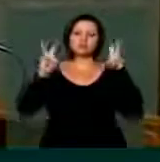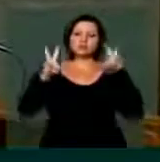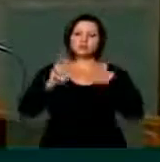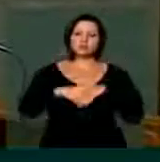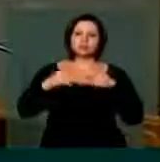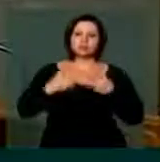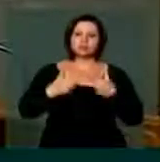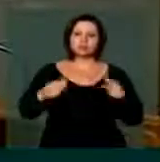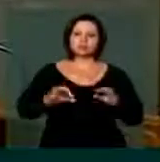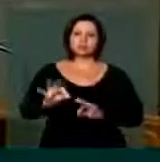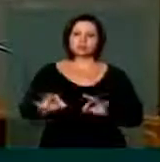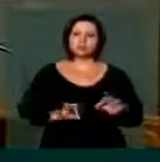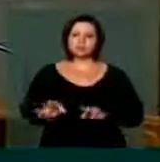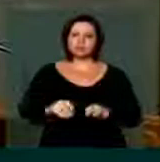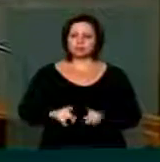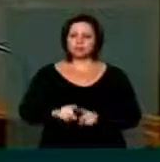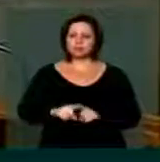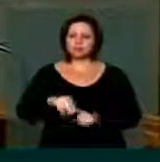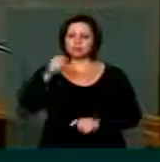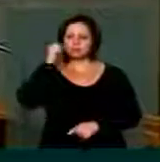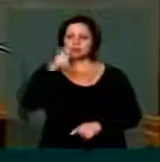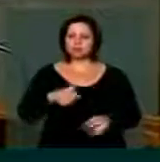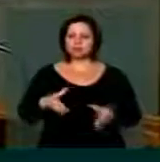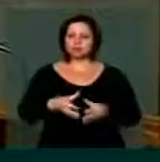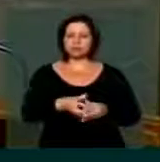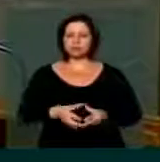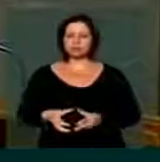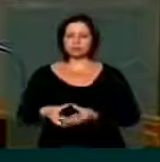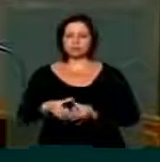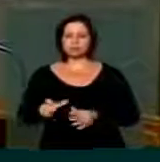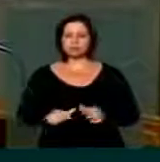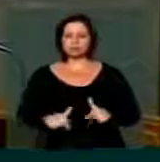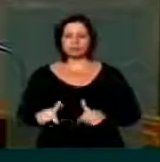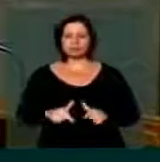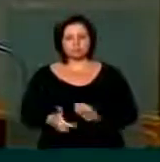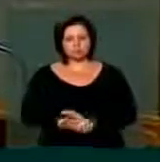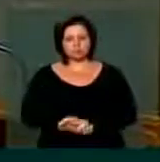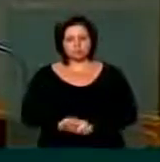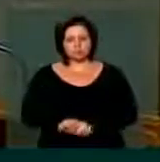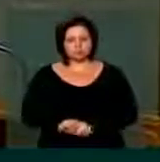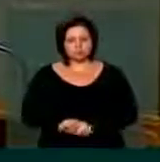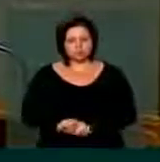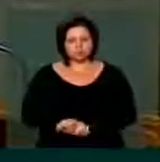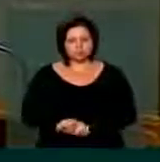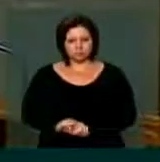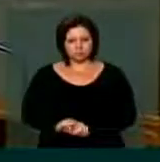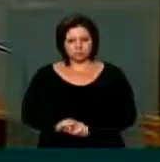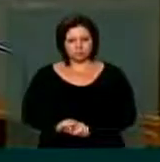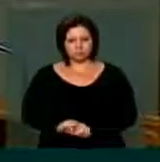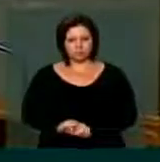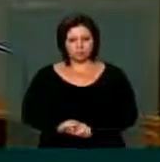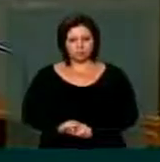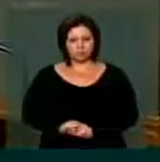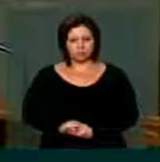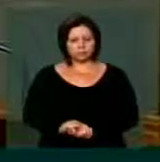tema e tantos outros que são de interesse da classe trabalhadora brasileira. Uma parte nobre, dou a palavra aqui ao meu